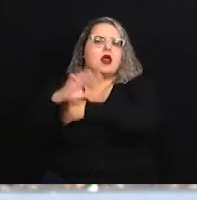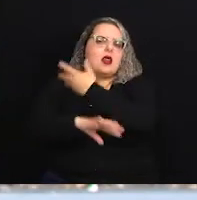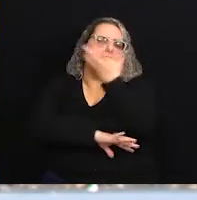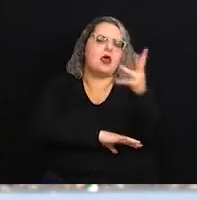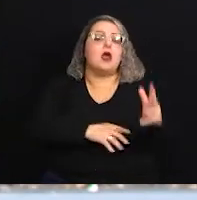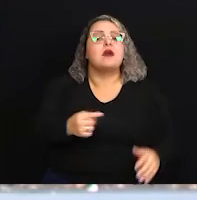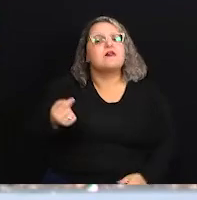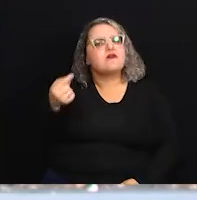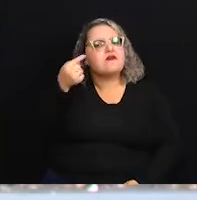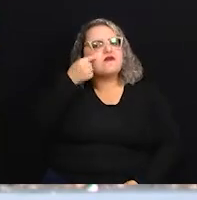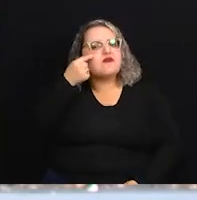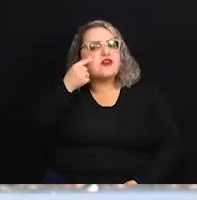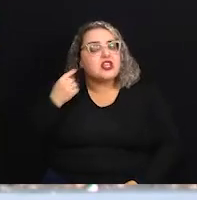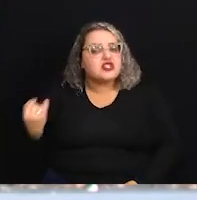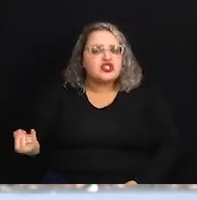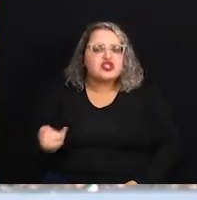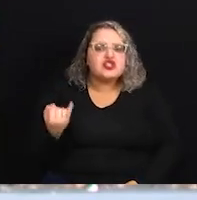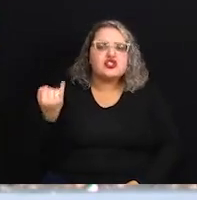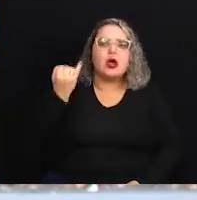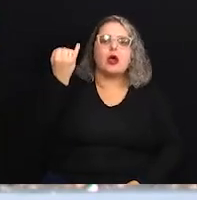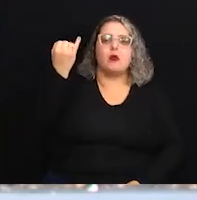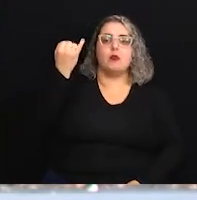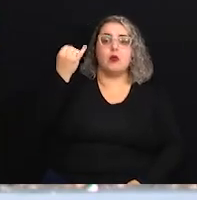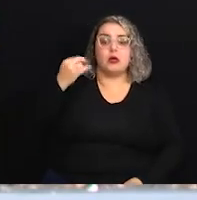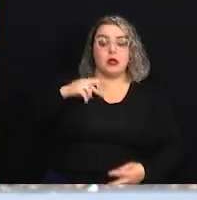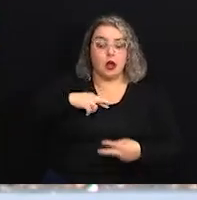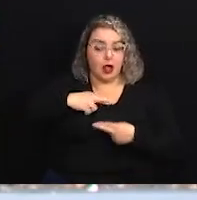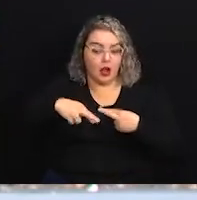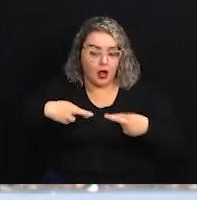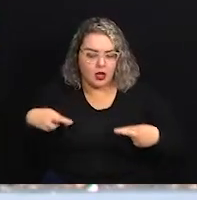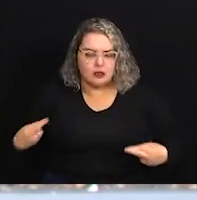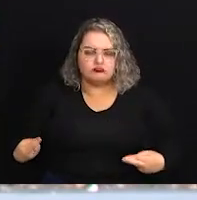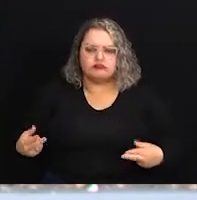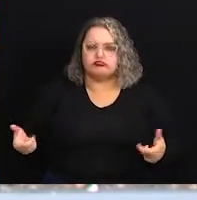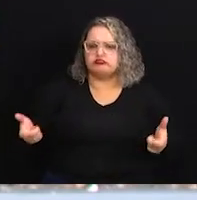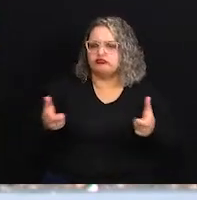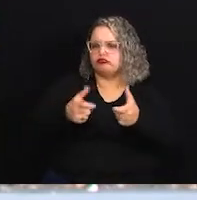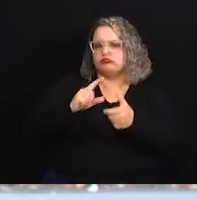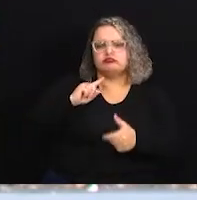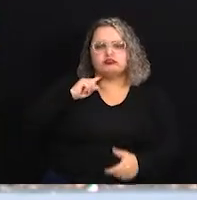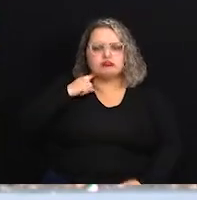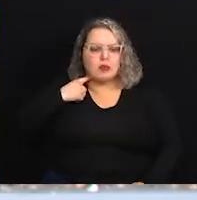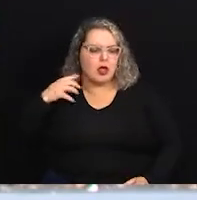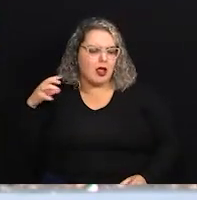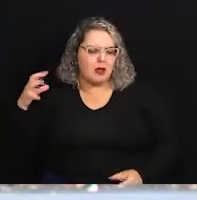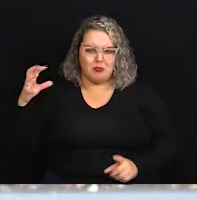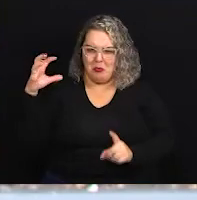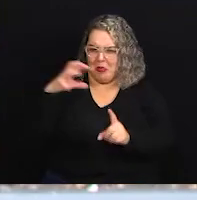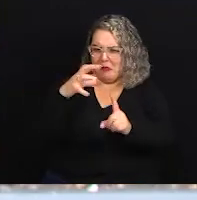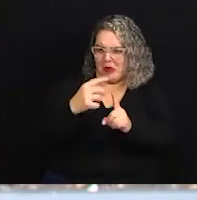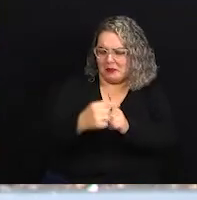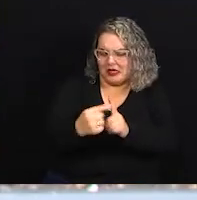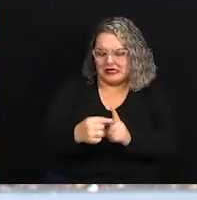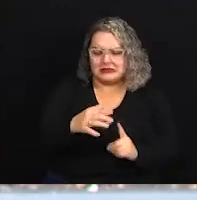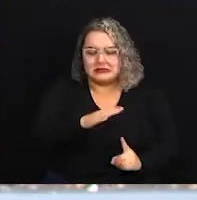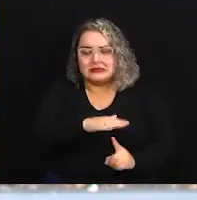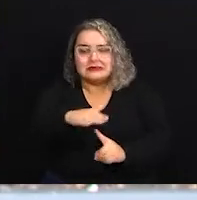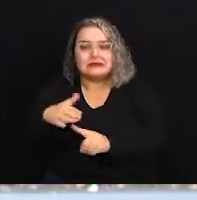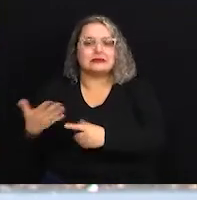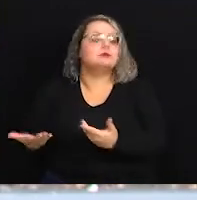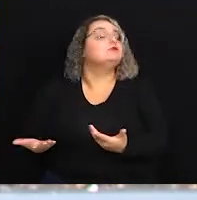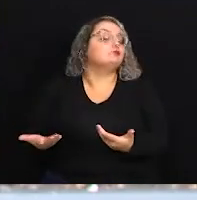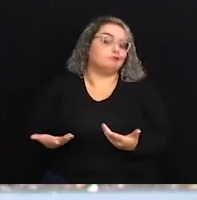importância da reciclagem. Tá? Gera renda, diminui a poluição, diminui o impacto ambiental da produção.